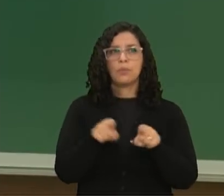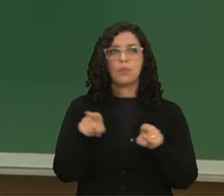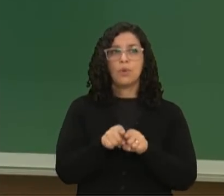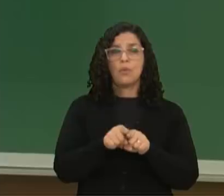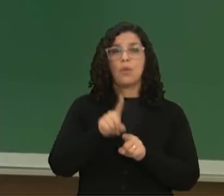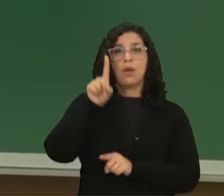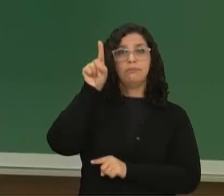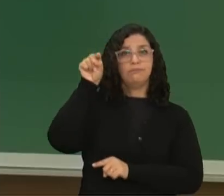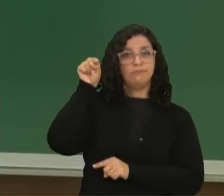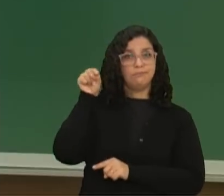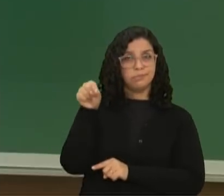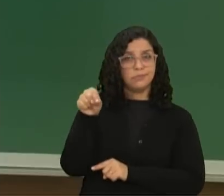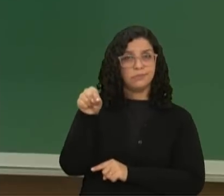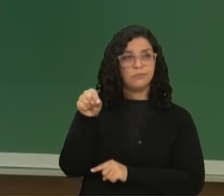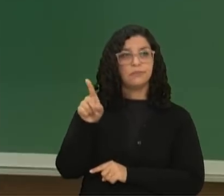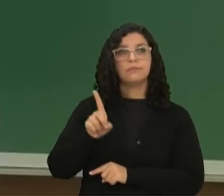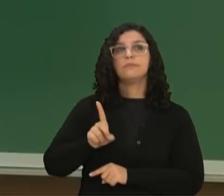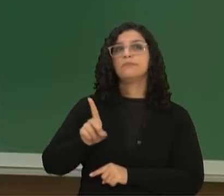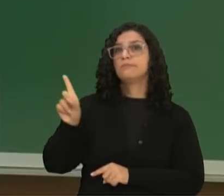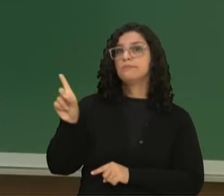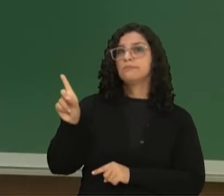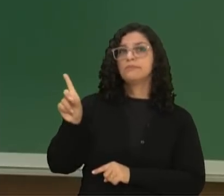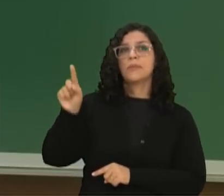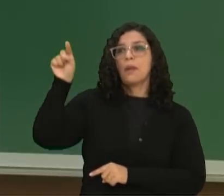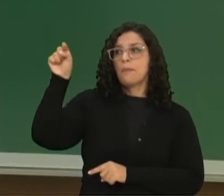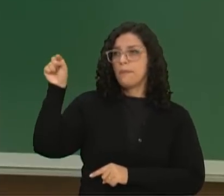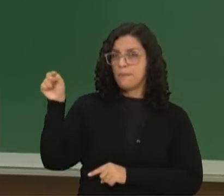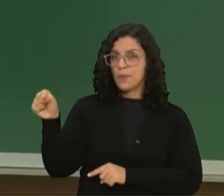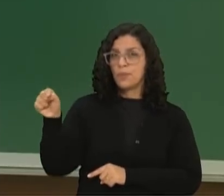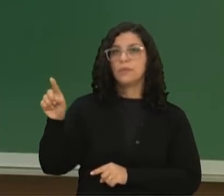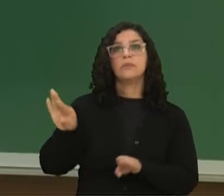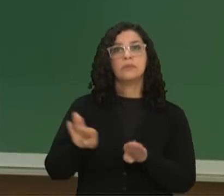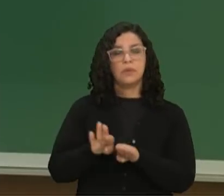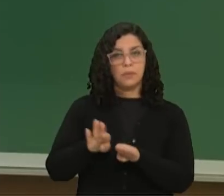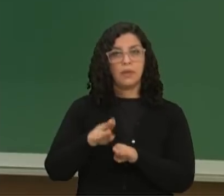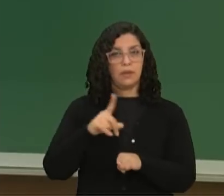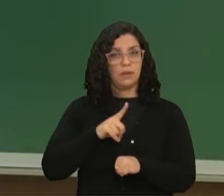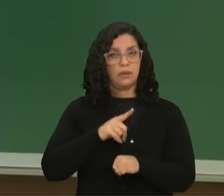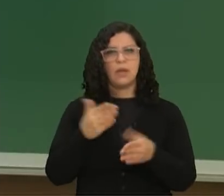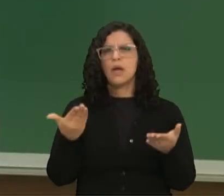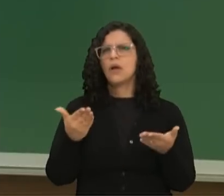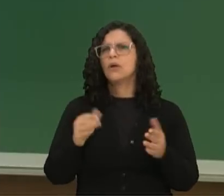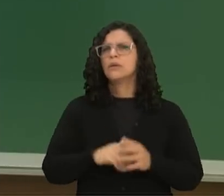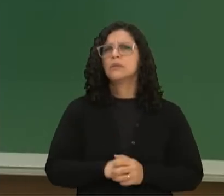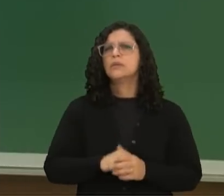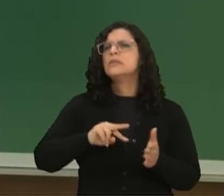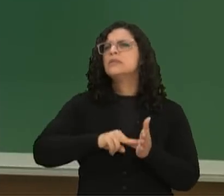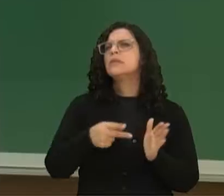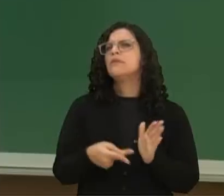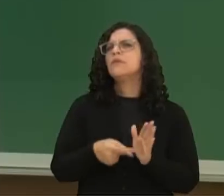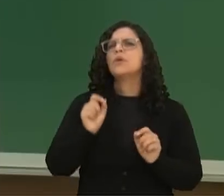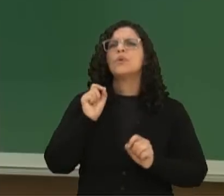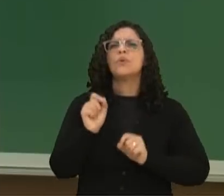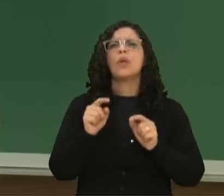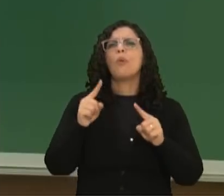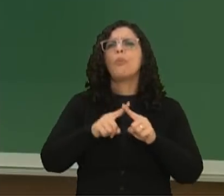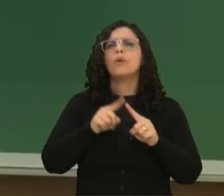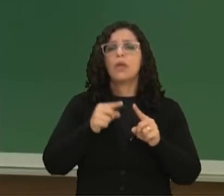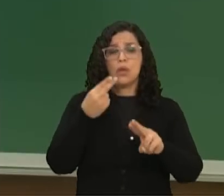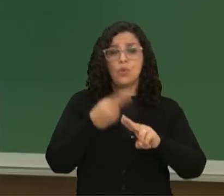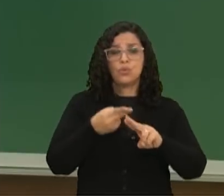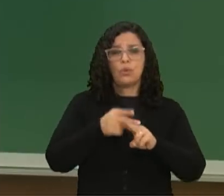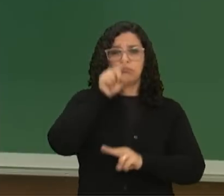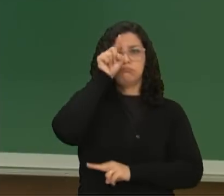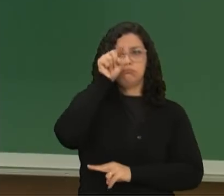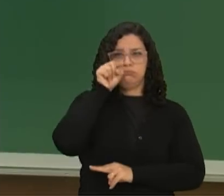I'm not happy, um ponto de exclamação, e lá no último, that's great, outro ponto de exclamação, o que ele está querendo dizer